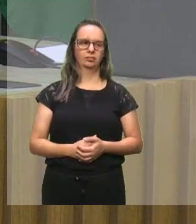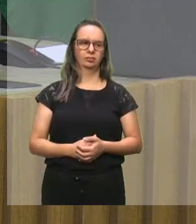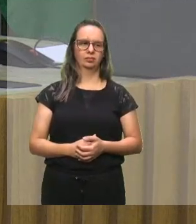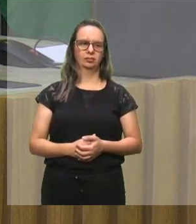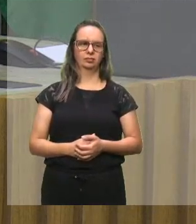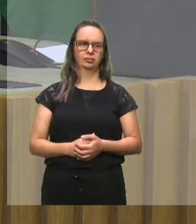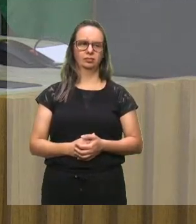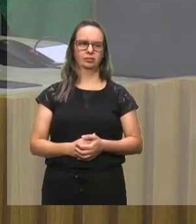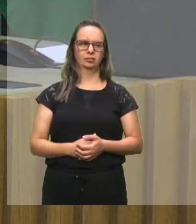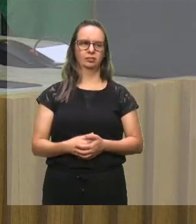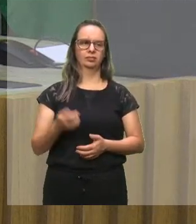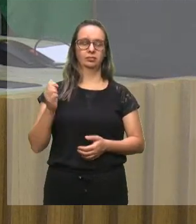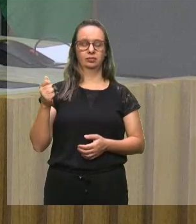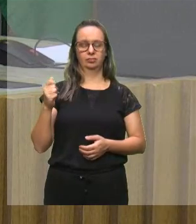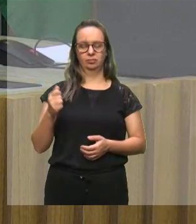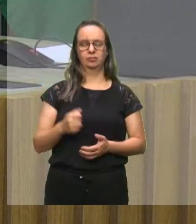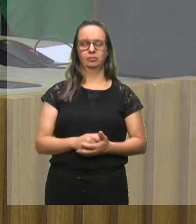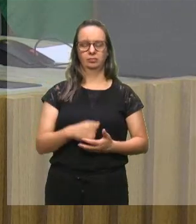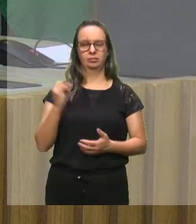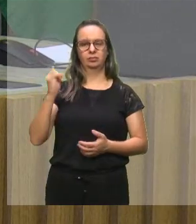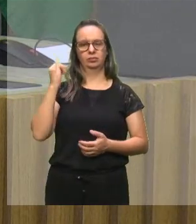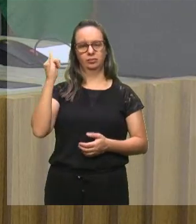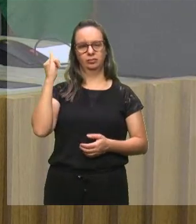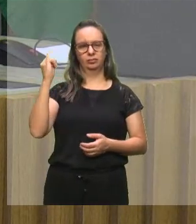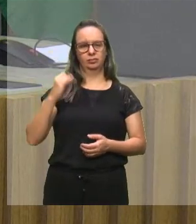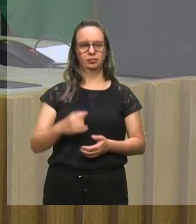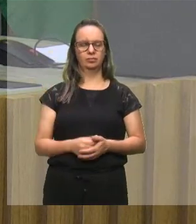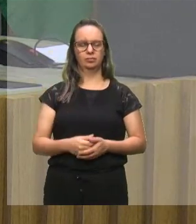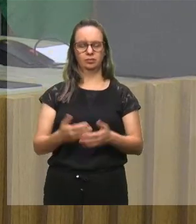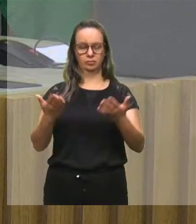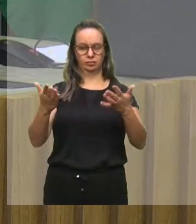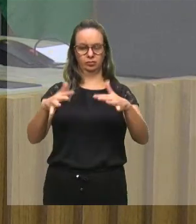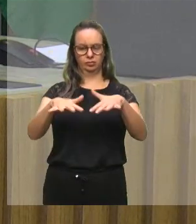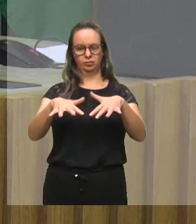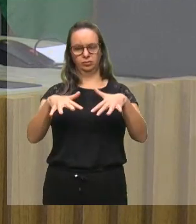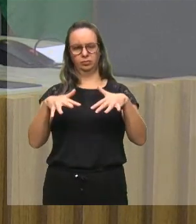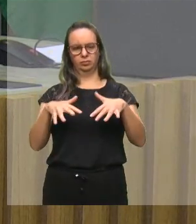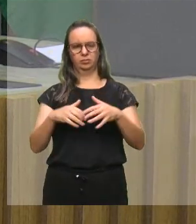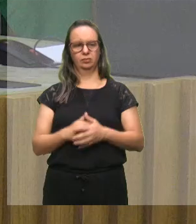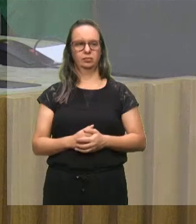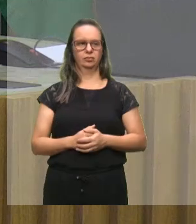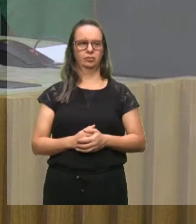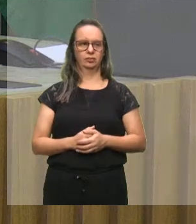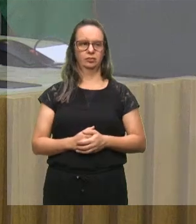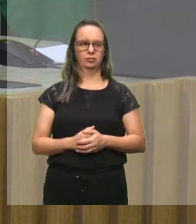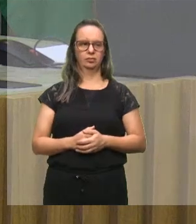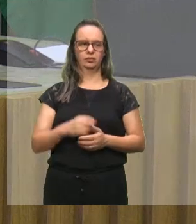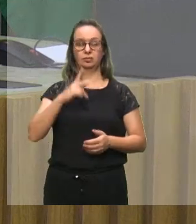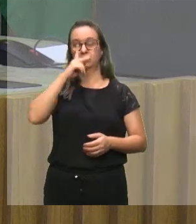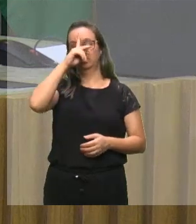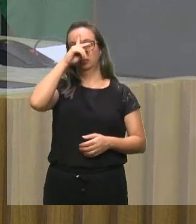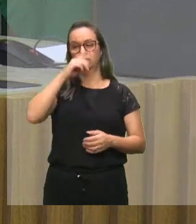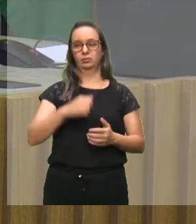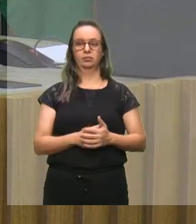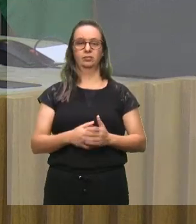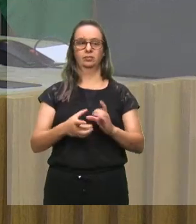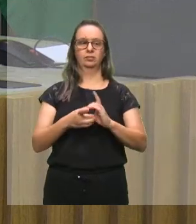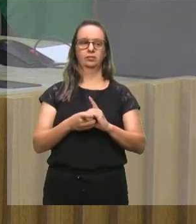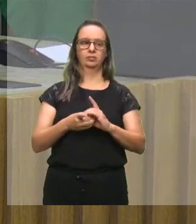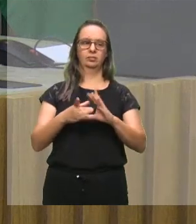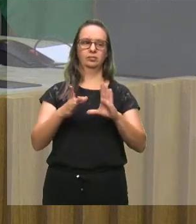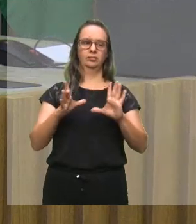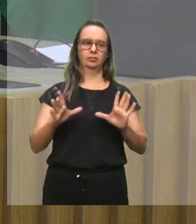que a CIS ganha muito com essa participação, principalmente na área de fortalecer a democracia